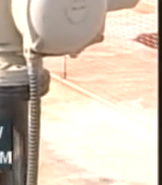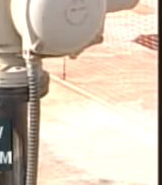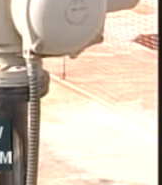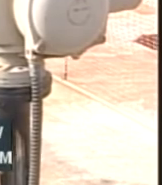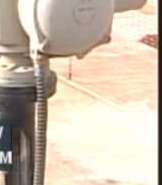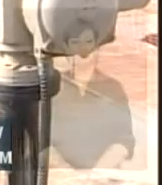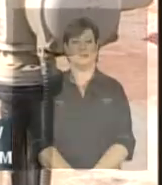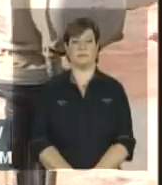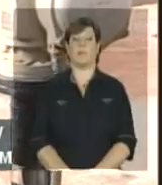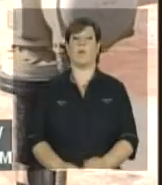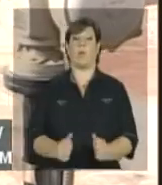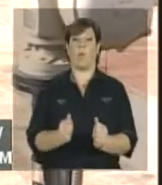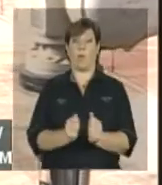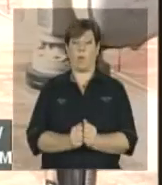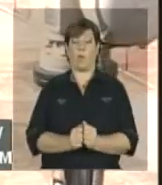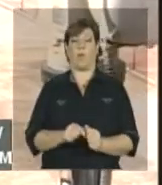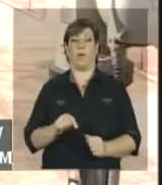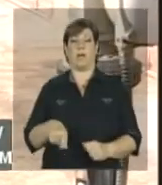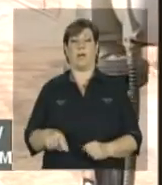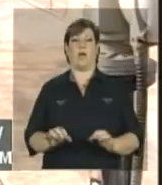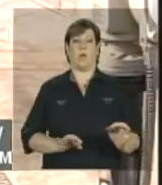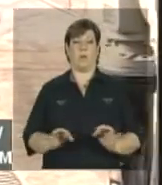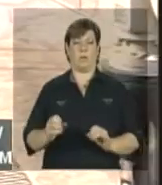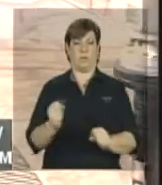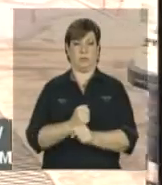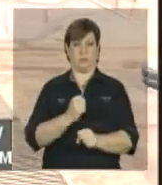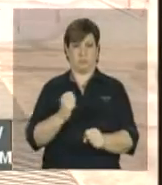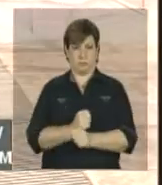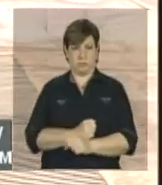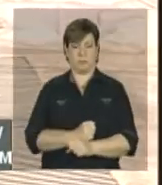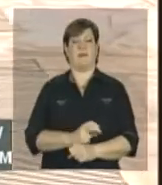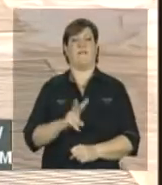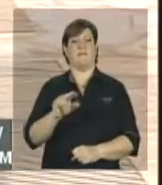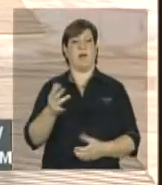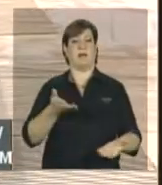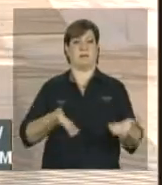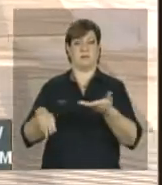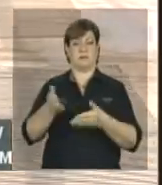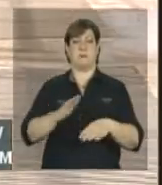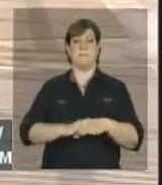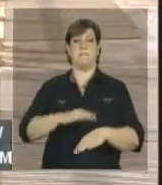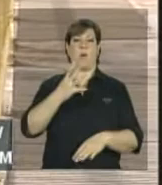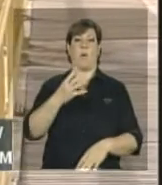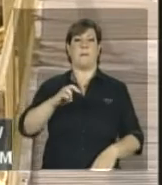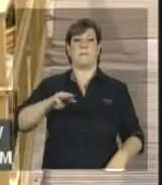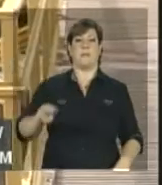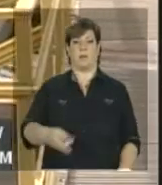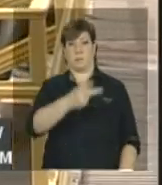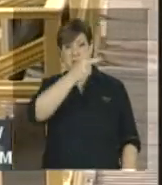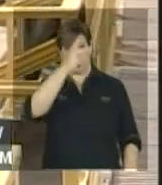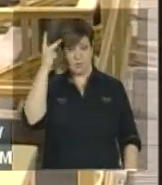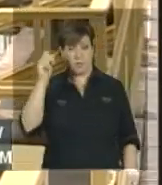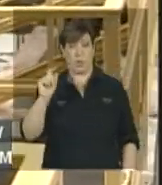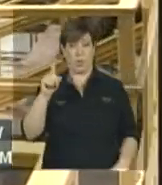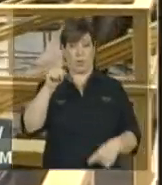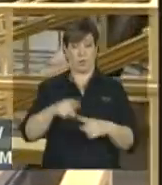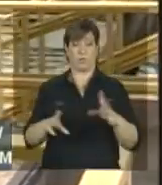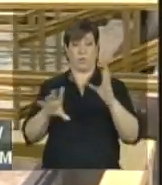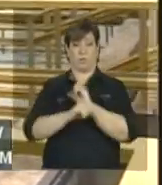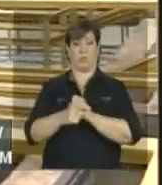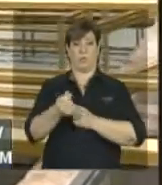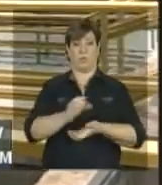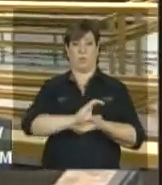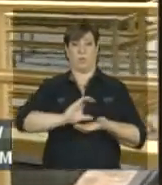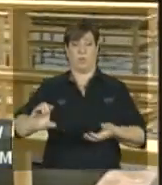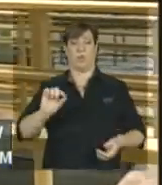Com a finalização dessa obra, vão ser atendidas mais de 4 milhões de pessoas e o total de